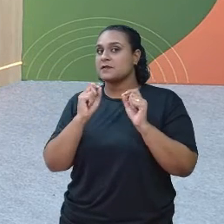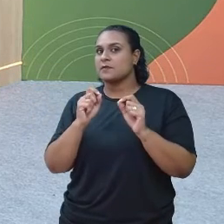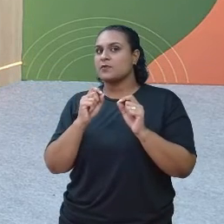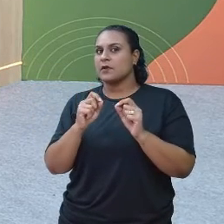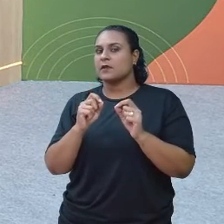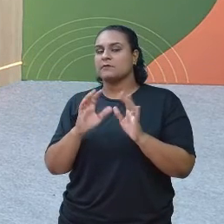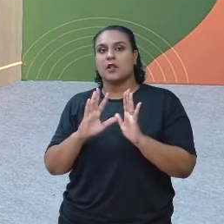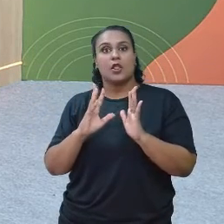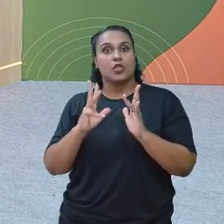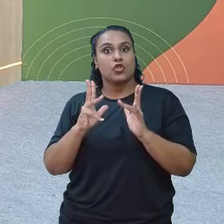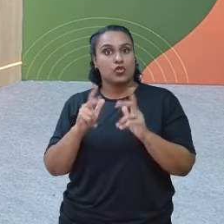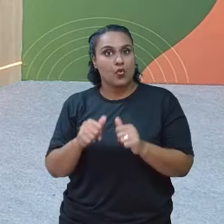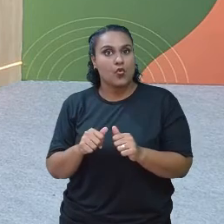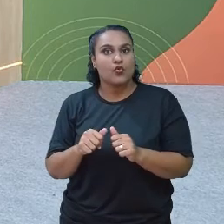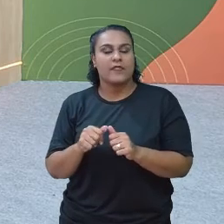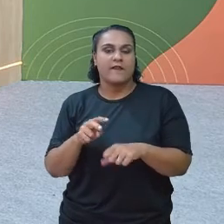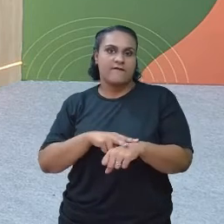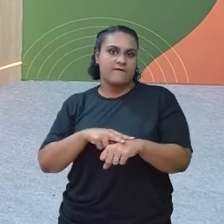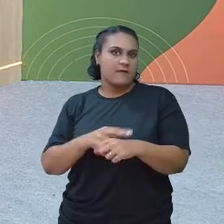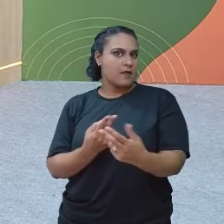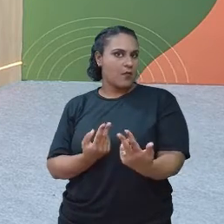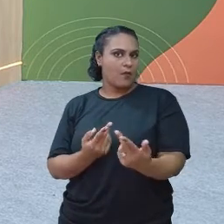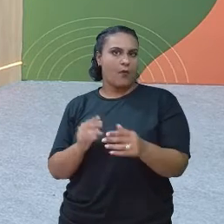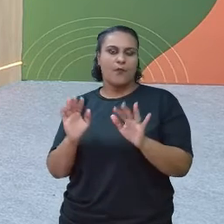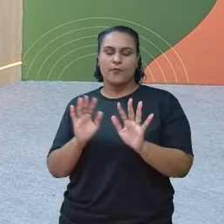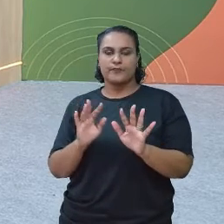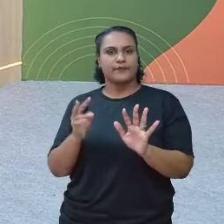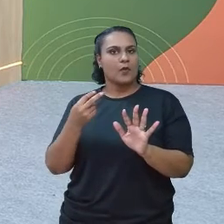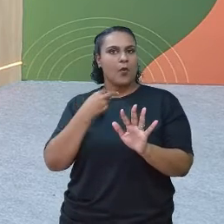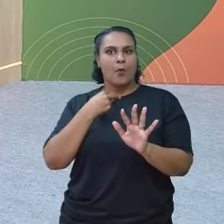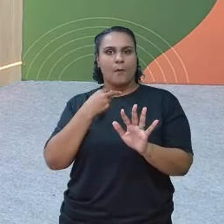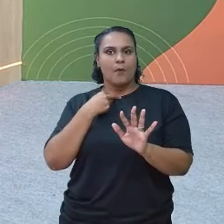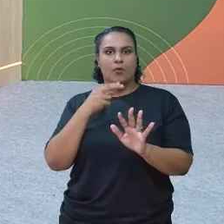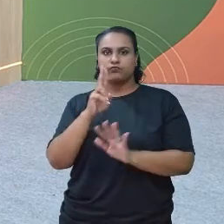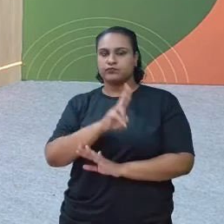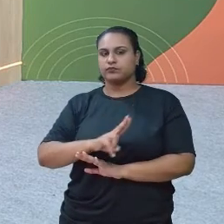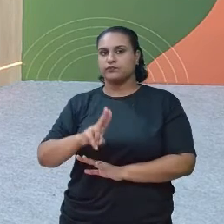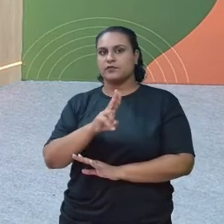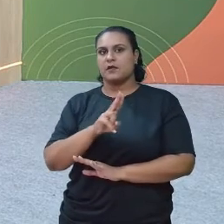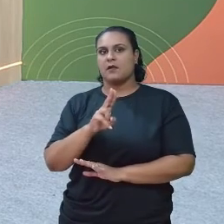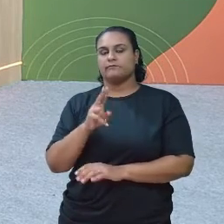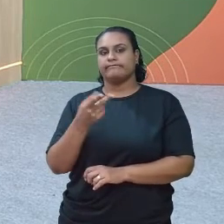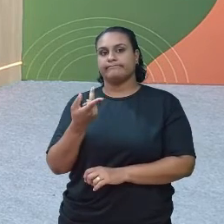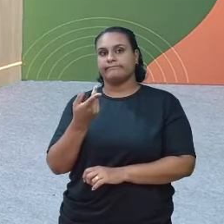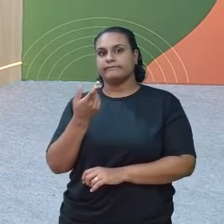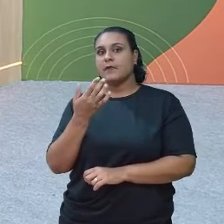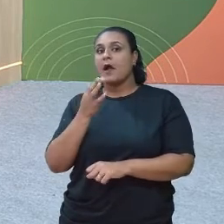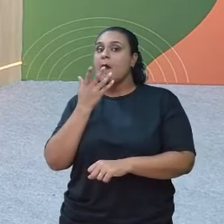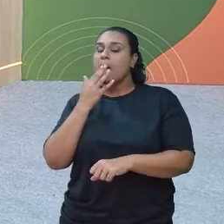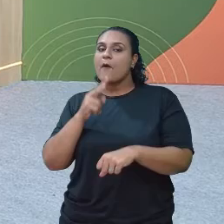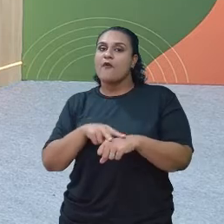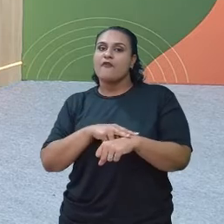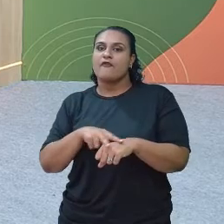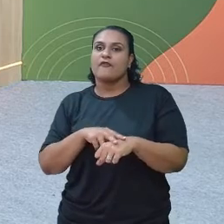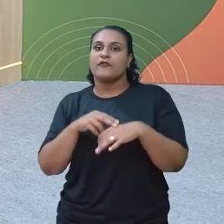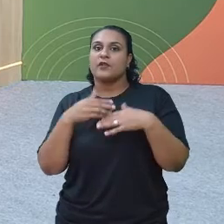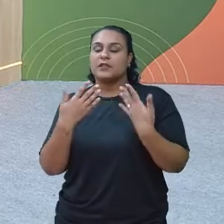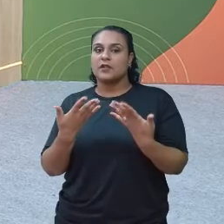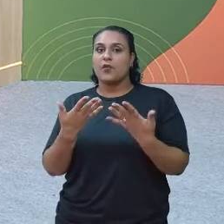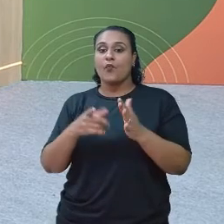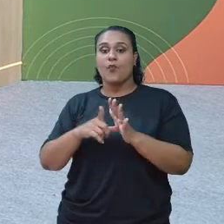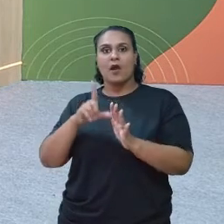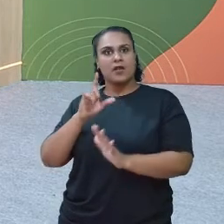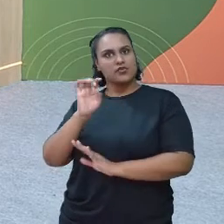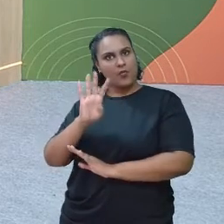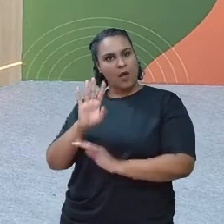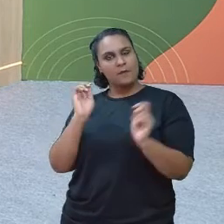fique toda na cor verde, por exemplo, eu não vou poder usar o lápis da cor verde. Então, ao invés de ter 4